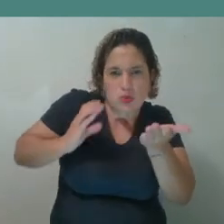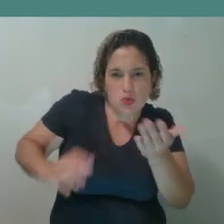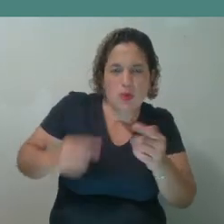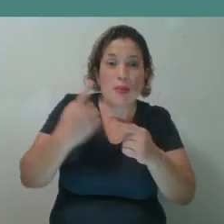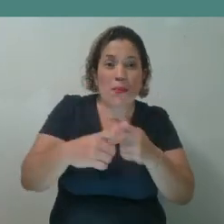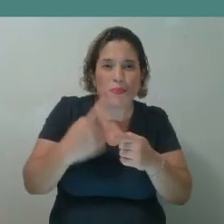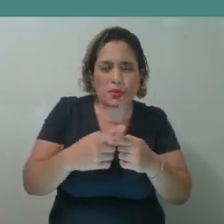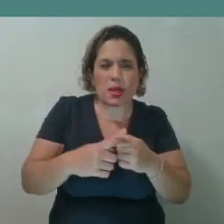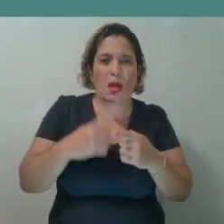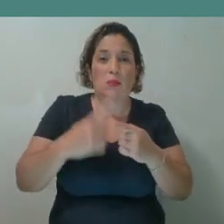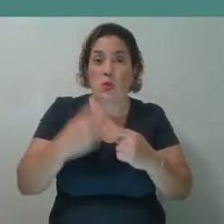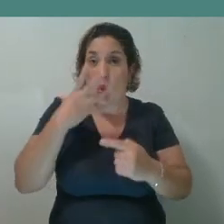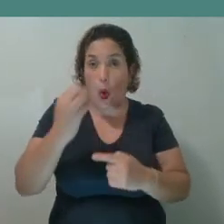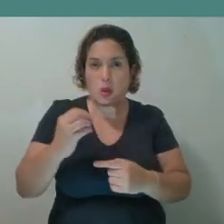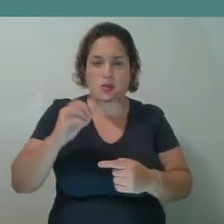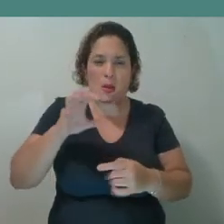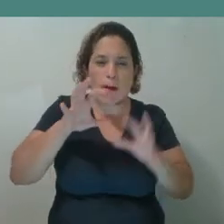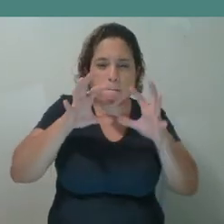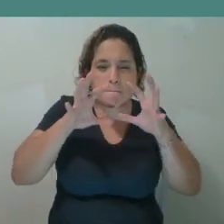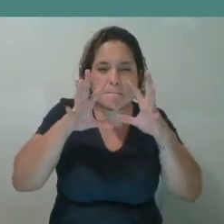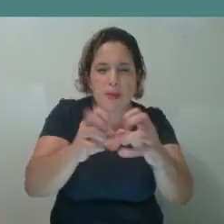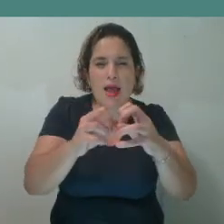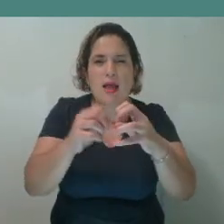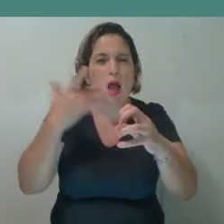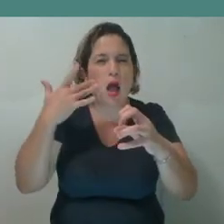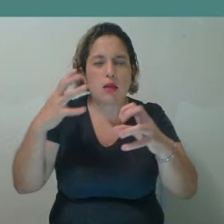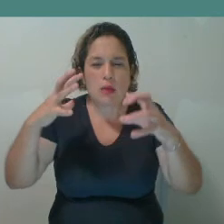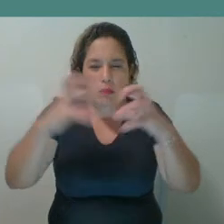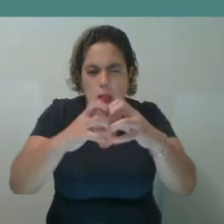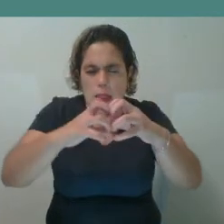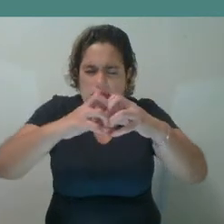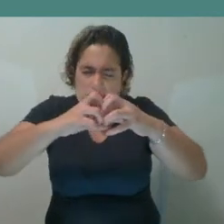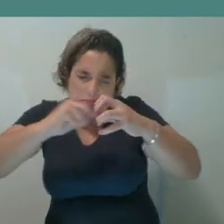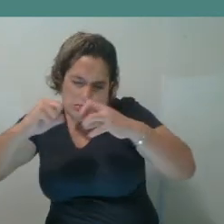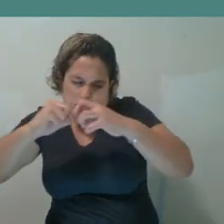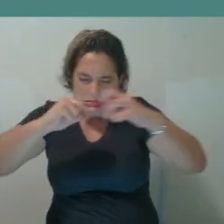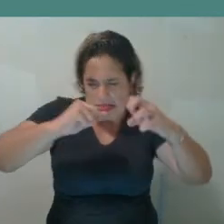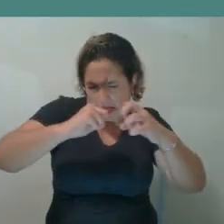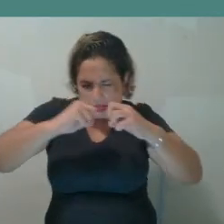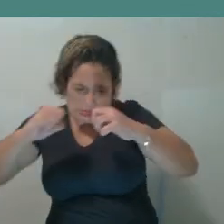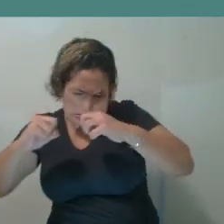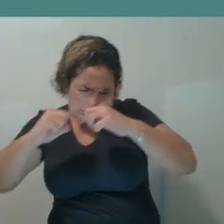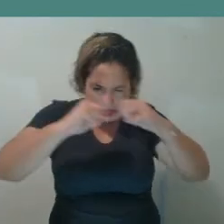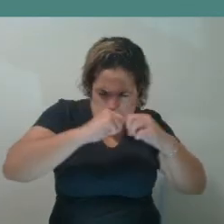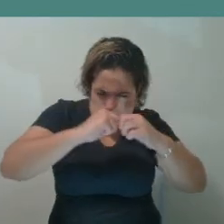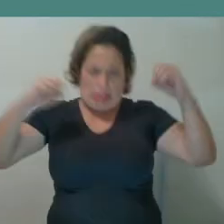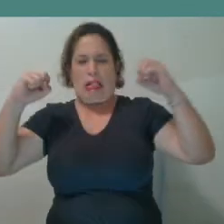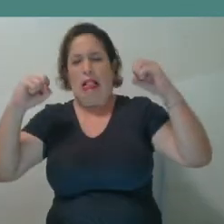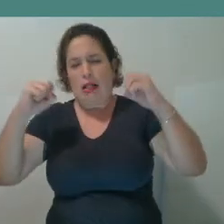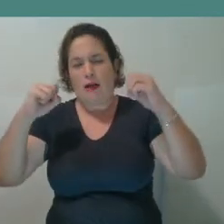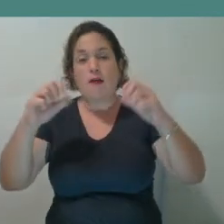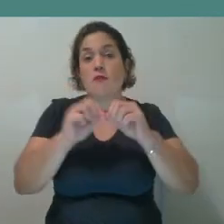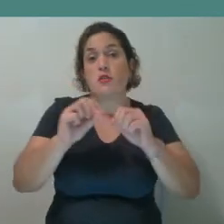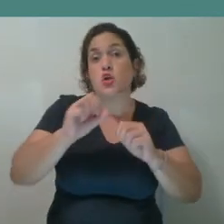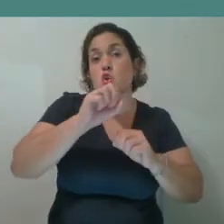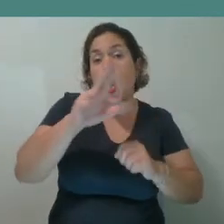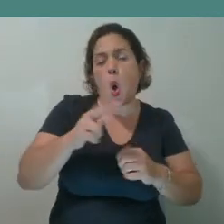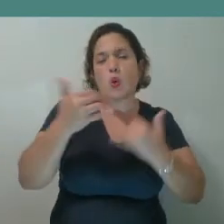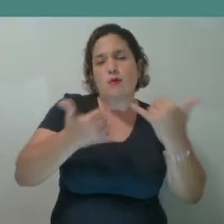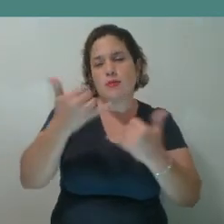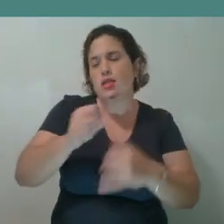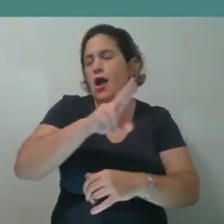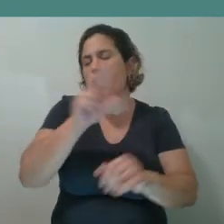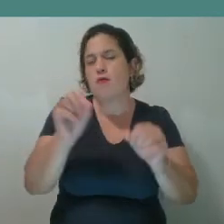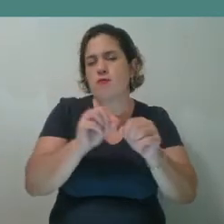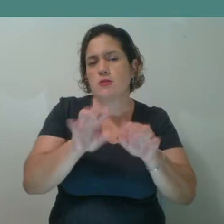sacudirem os gatos ou devido a puxões em direções opostas por 2 coiotes, em brincadeiras ou ensinando os animais a caçarem,